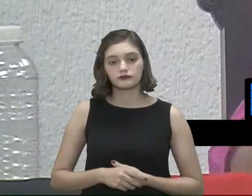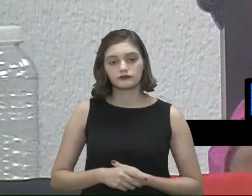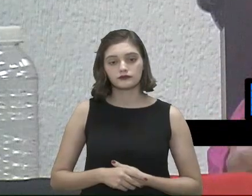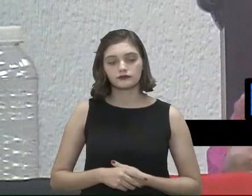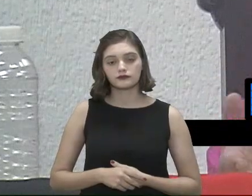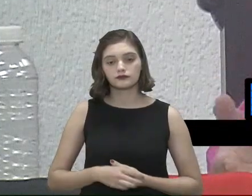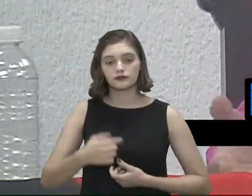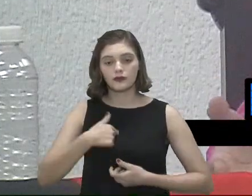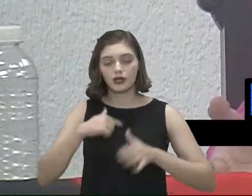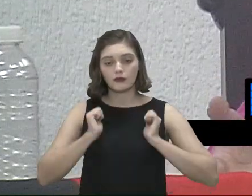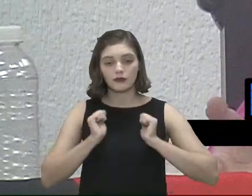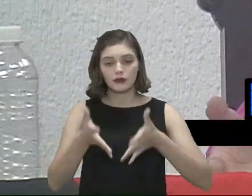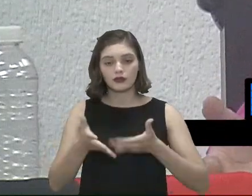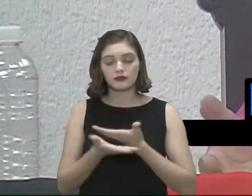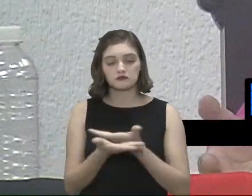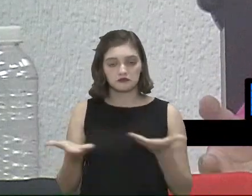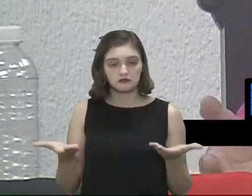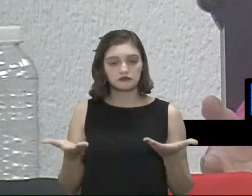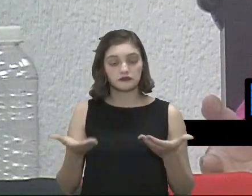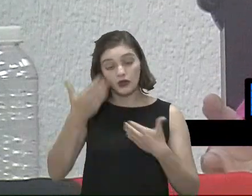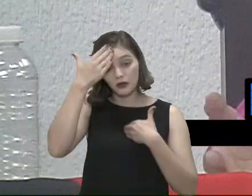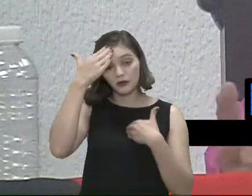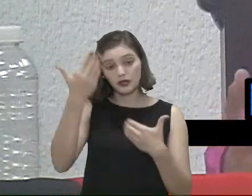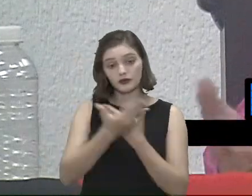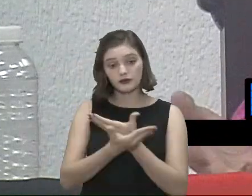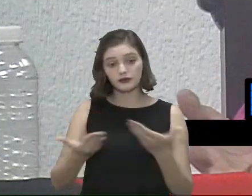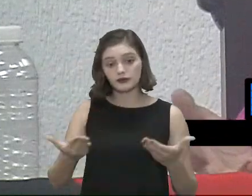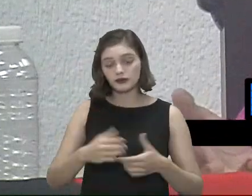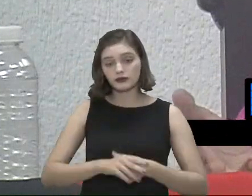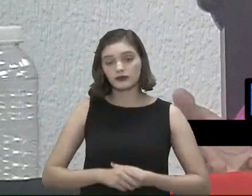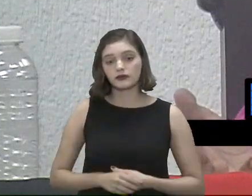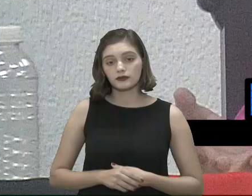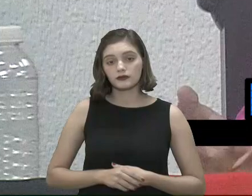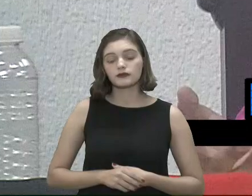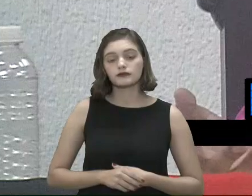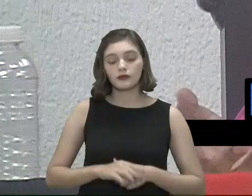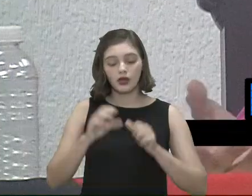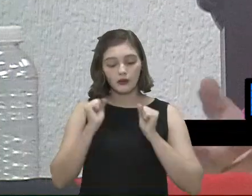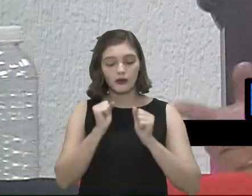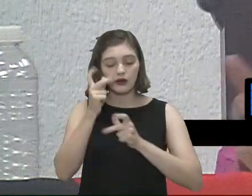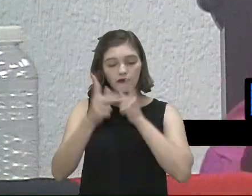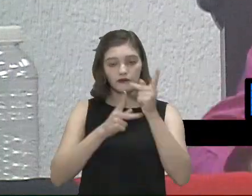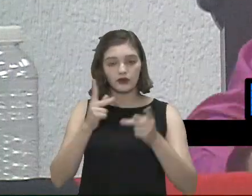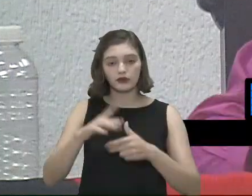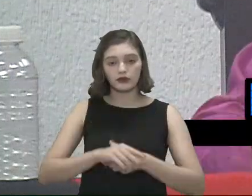Quanto à minha atuação, seria isso. Eu agradeço vocês, né, pela oportunidade,